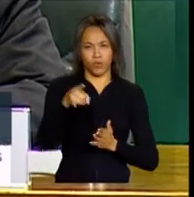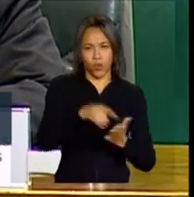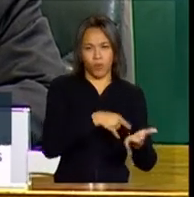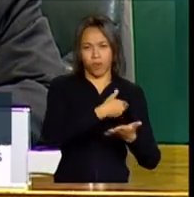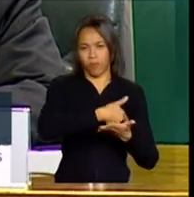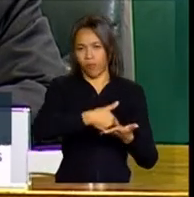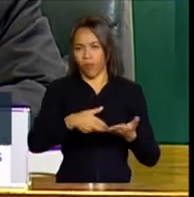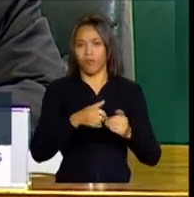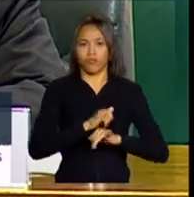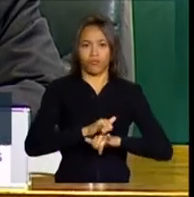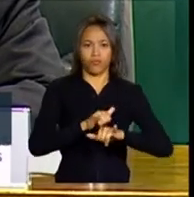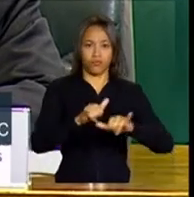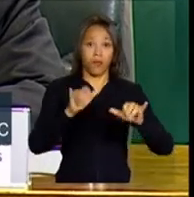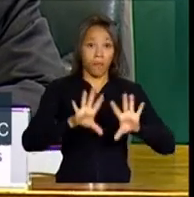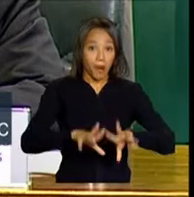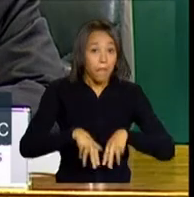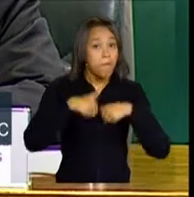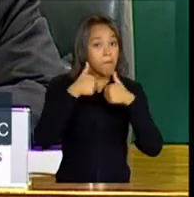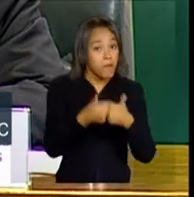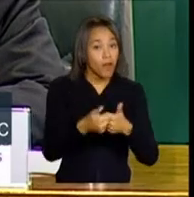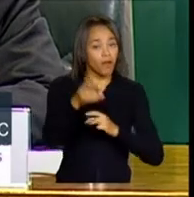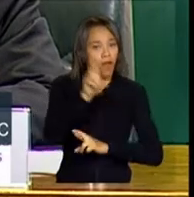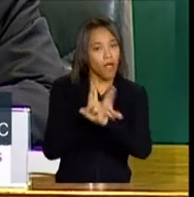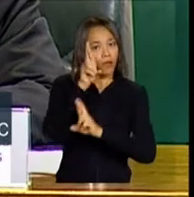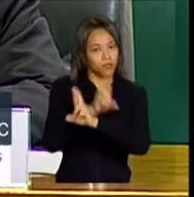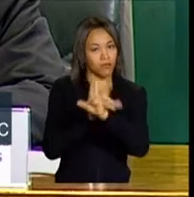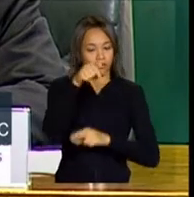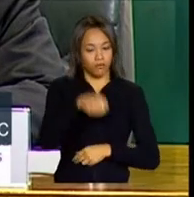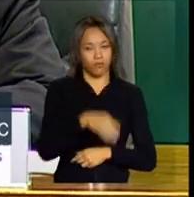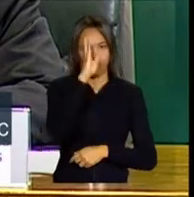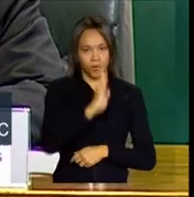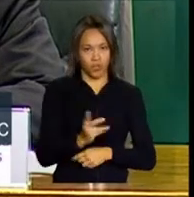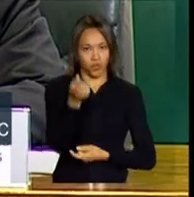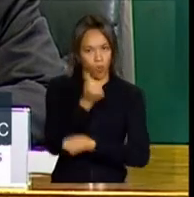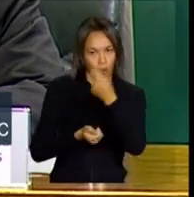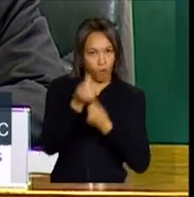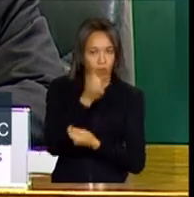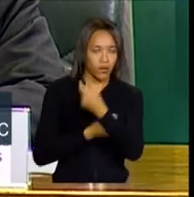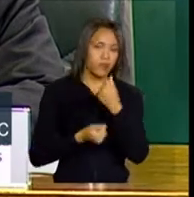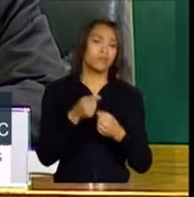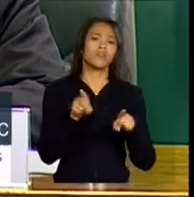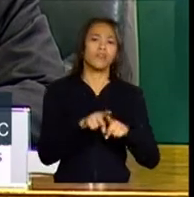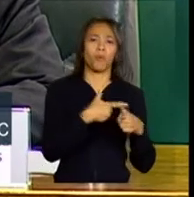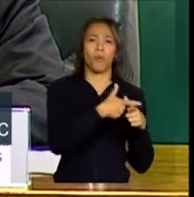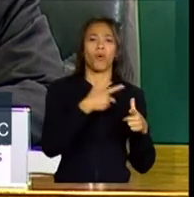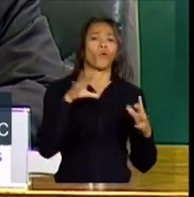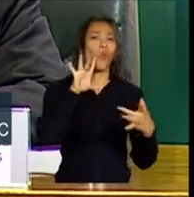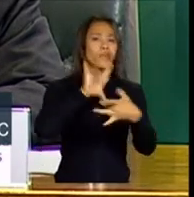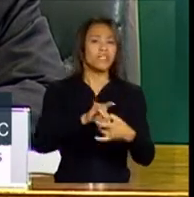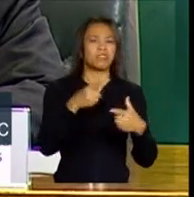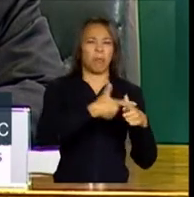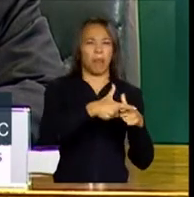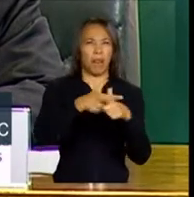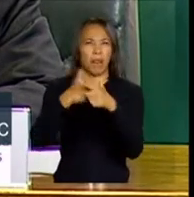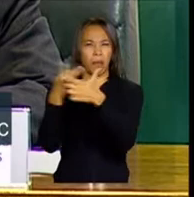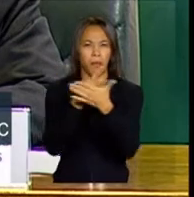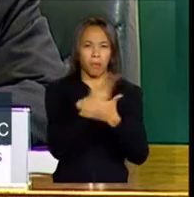destinadas aprimorar o desempenho da diplomacia comercial brasileira em um contexto de crise econômica internacional